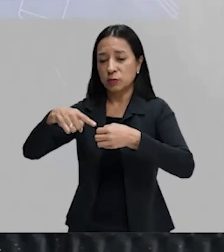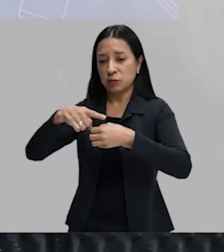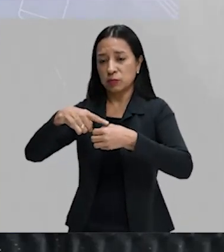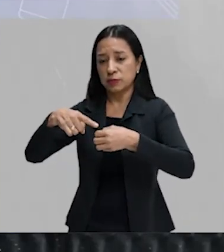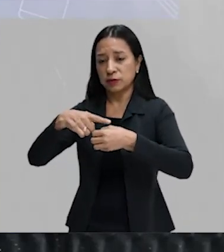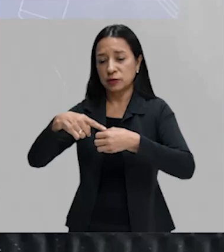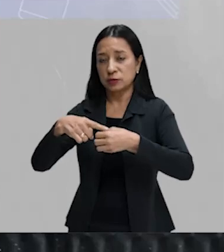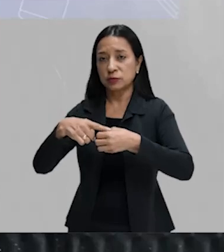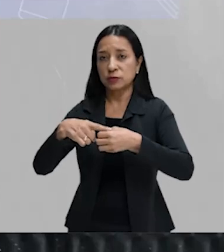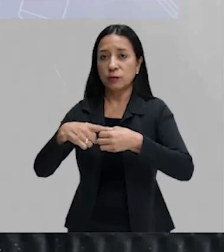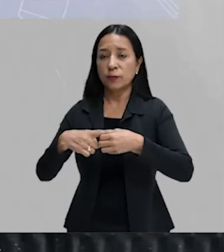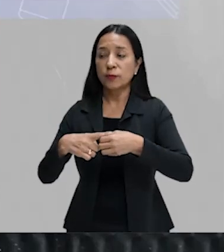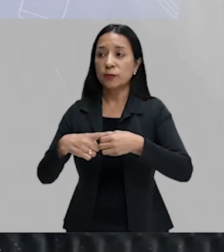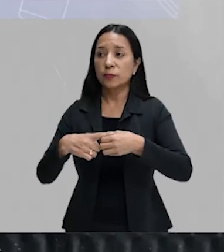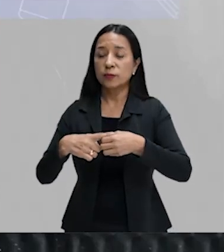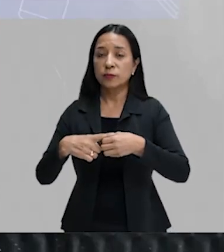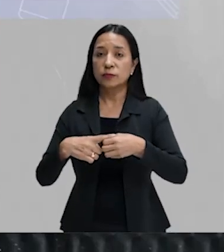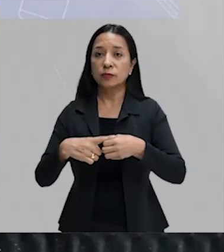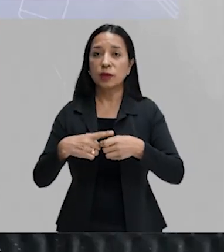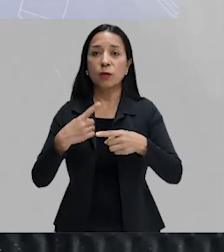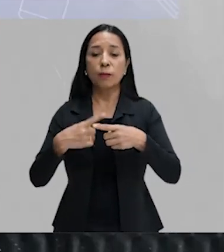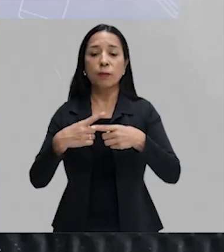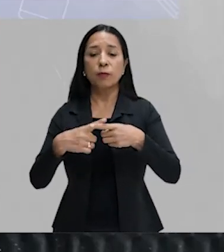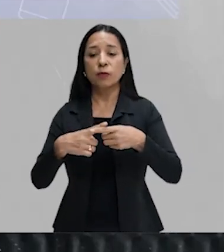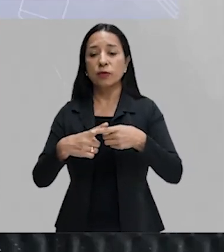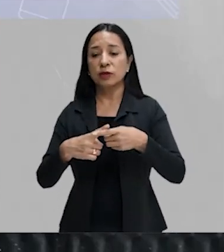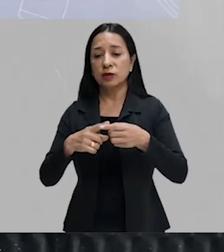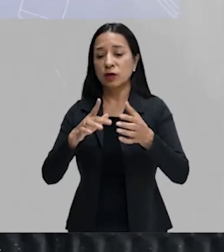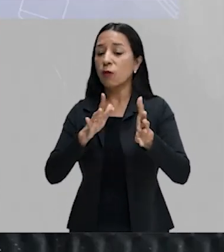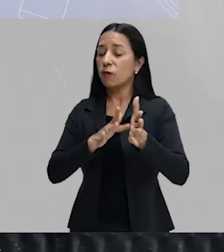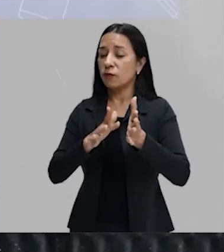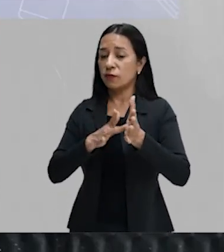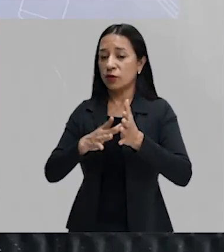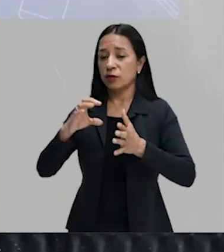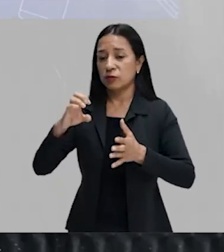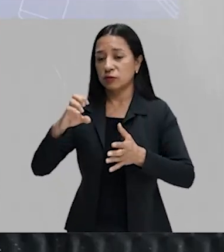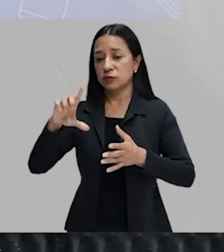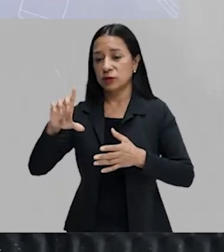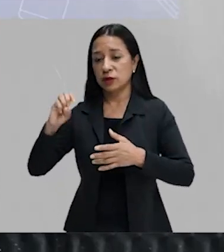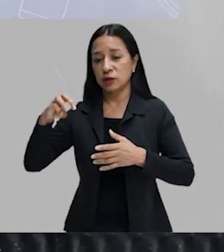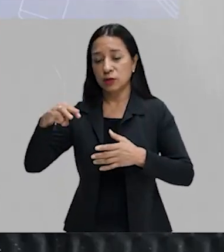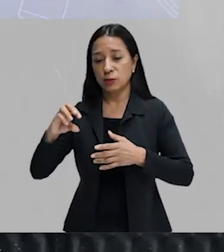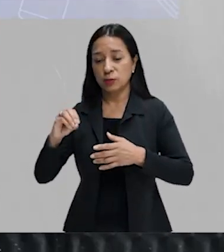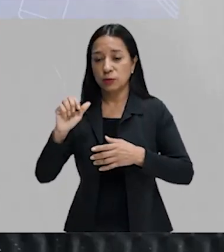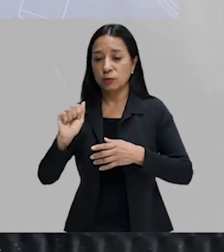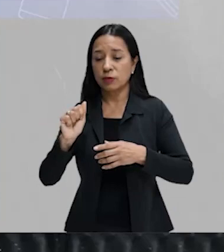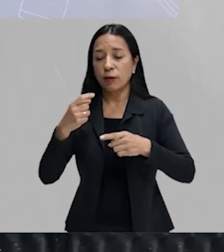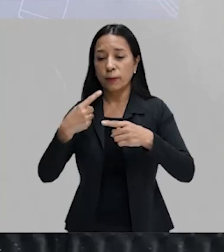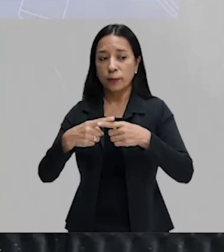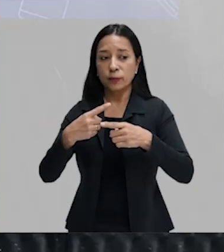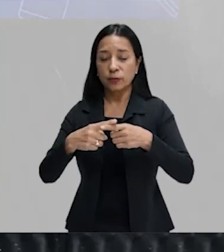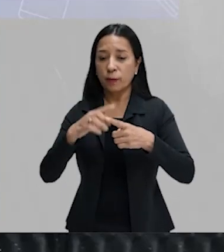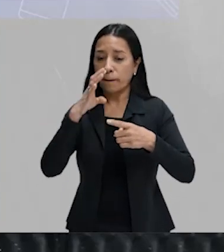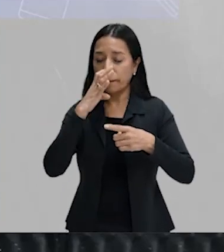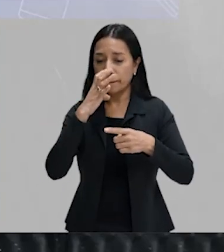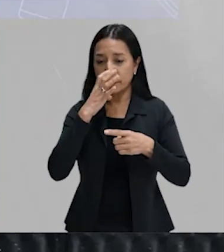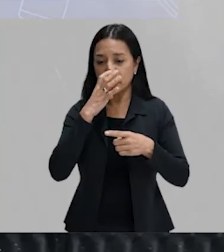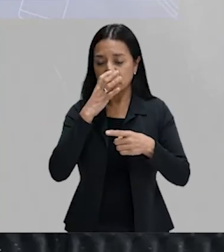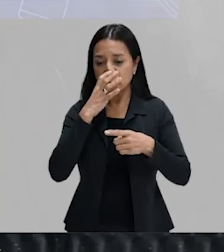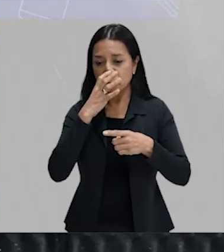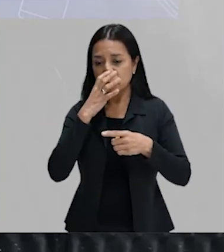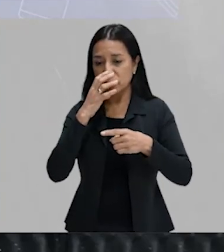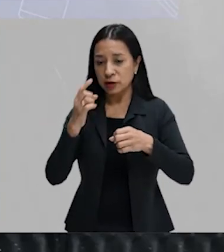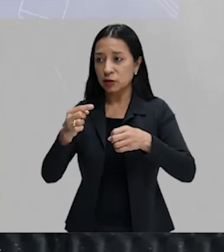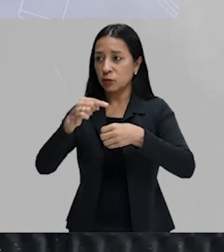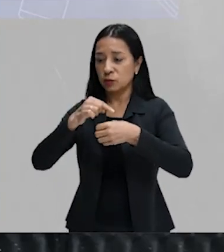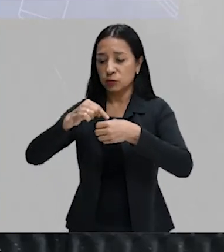animal? Tá? Por que que isso aqui é um pseudoceloma, um falso celoma? Porque você vai perceber que o